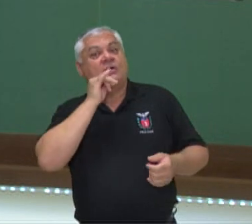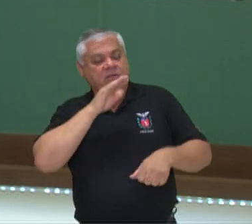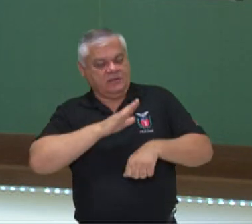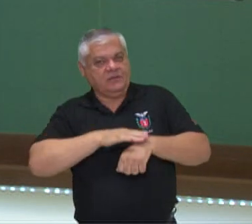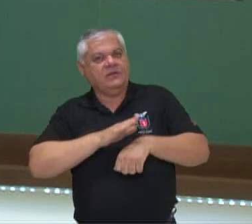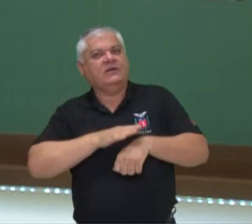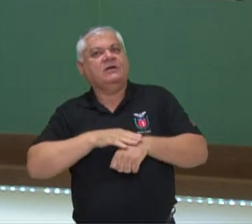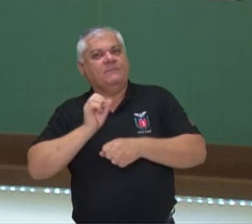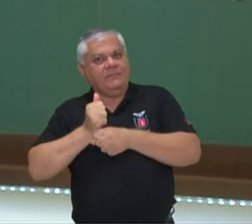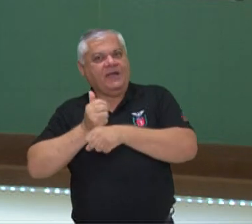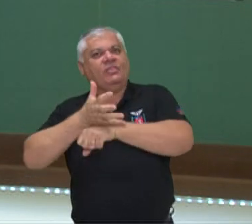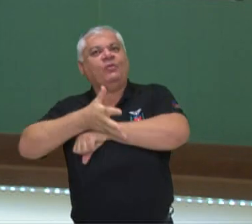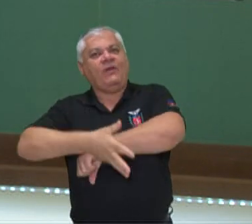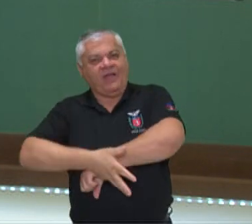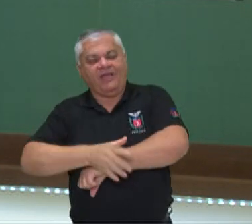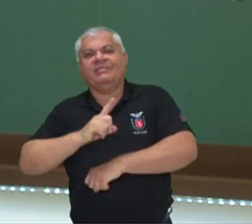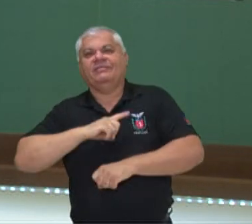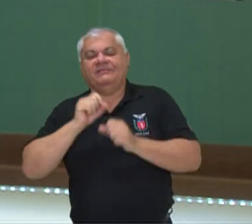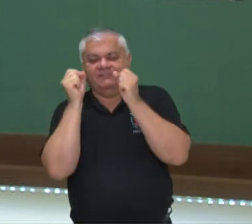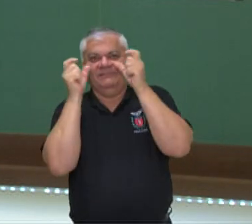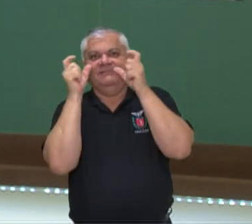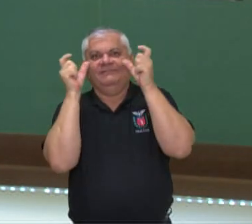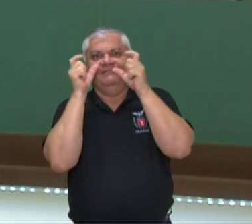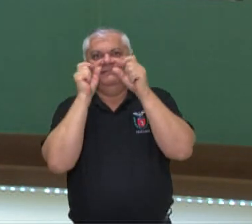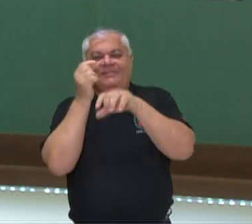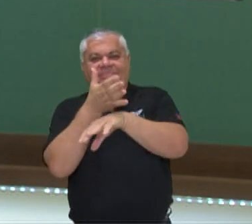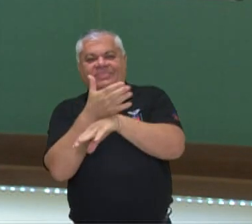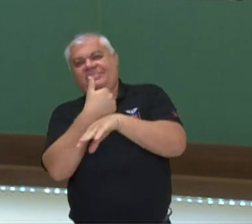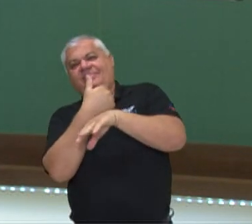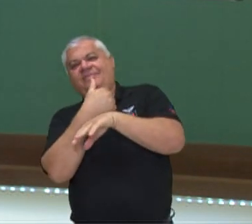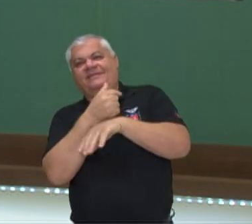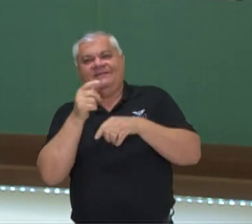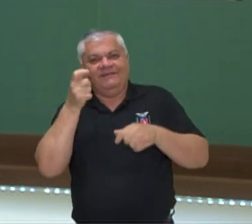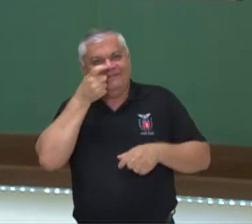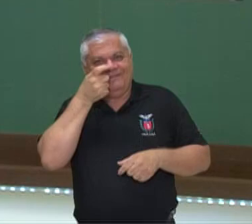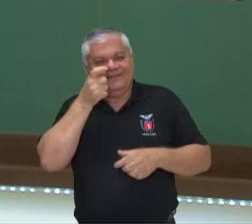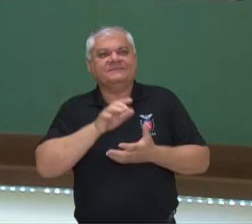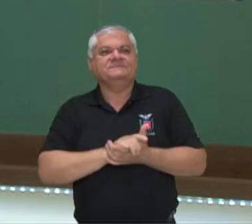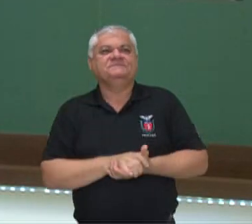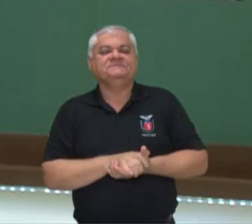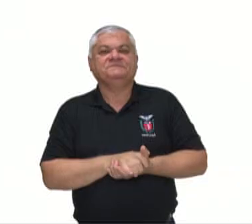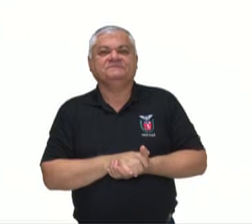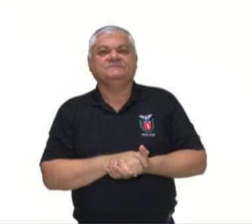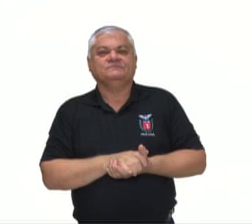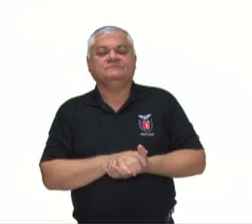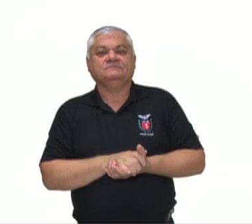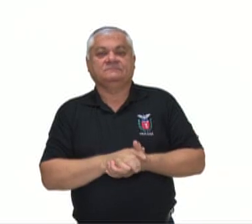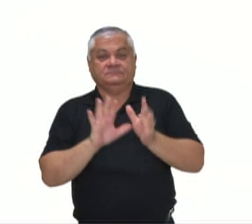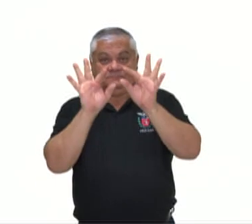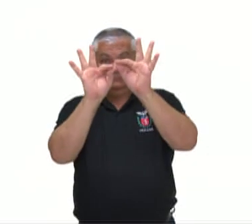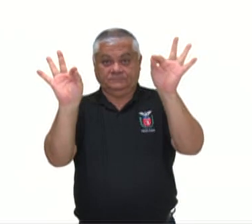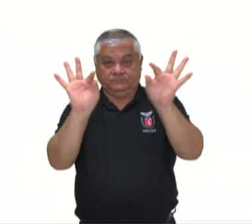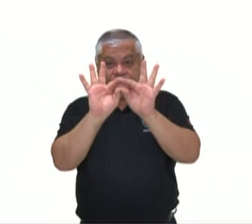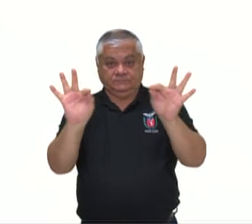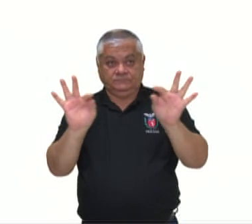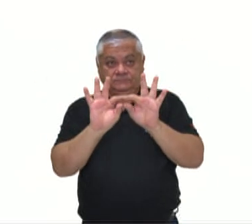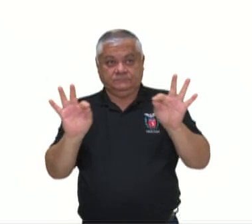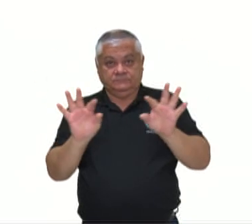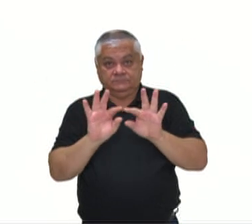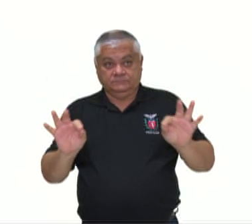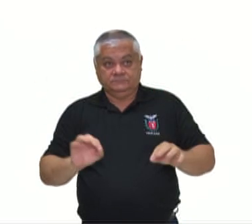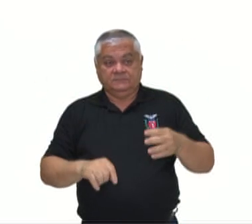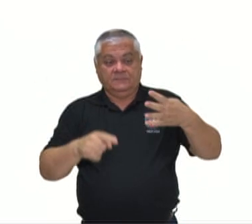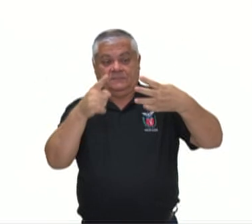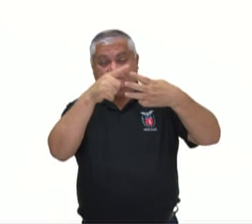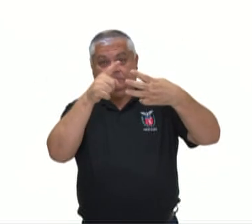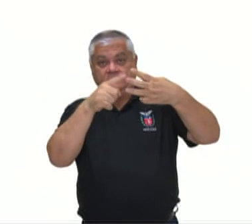ser muitos jogos de madrugada aí para assistir, vai ter que acordar muito cedo para poder ver. Bom, Complete the sentences with the adjectives